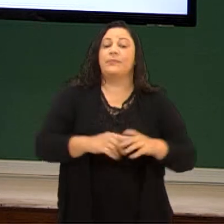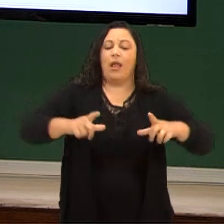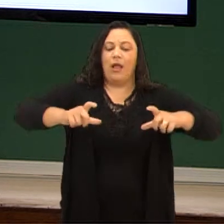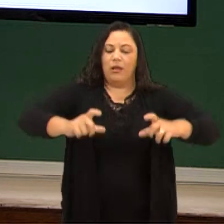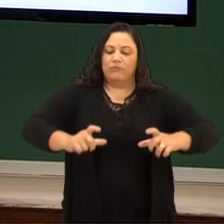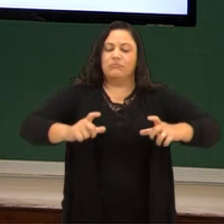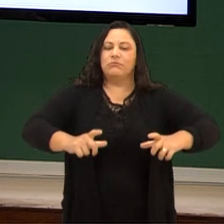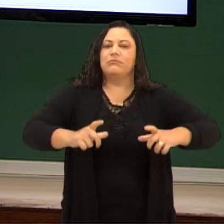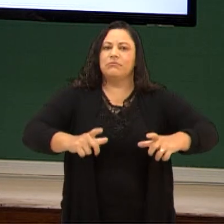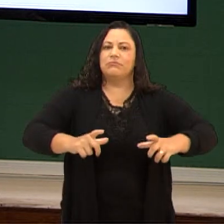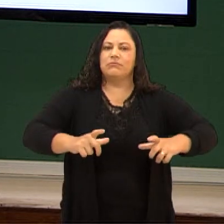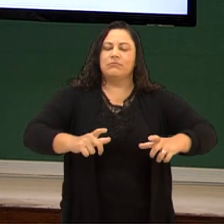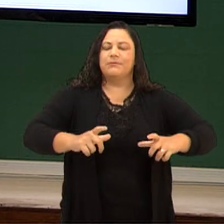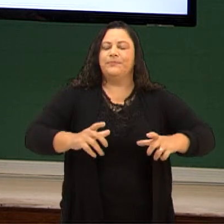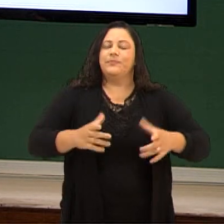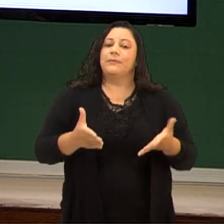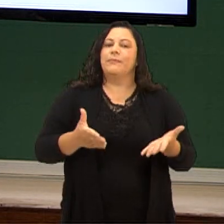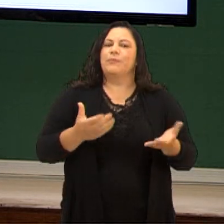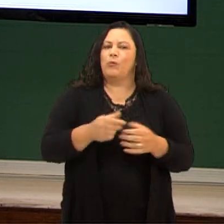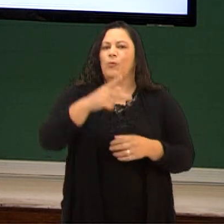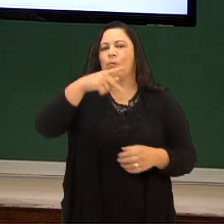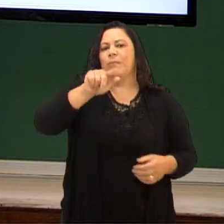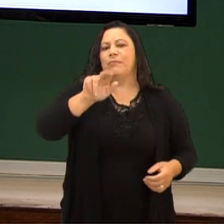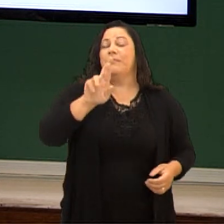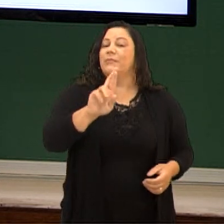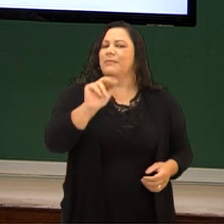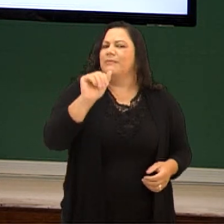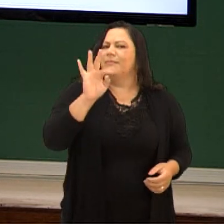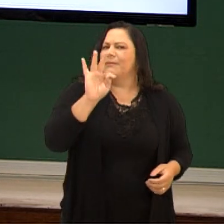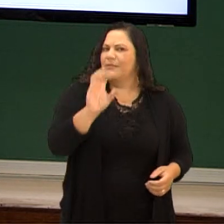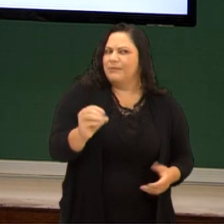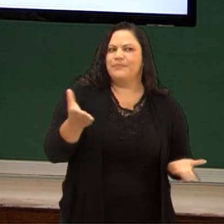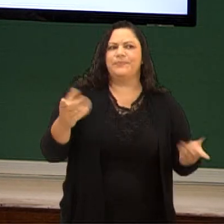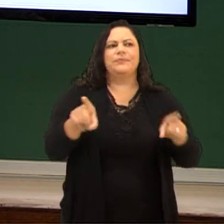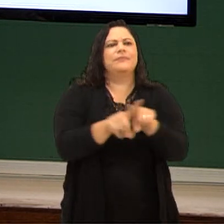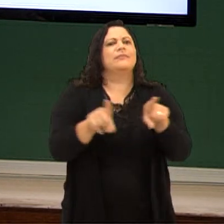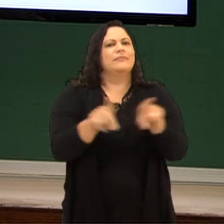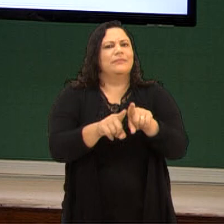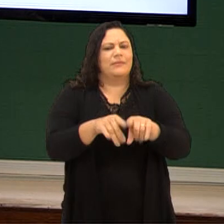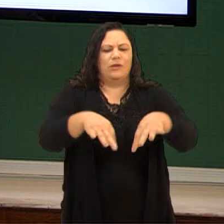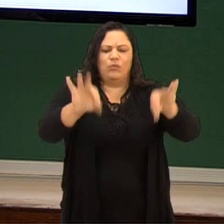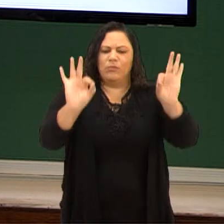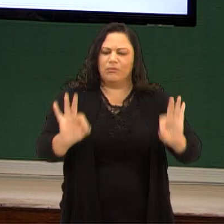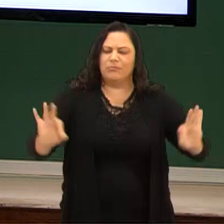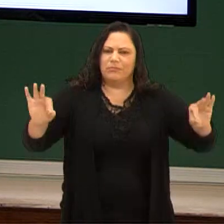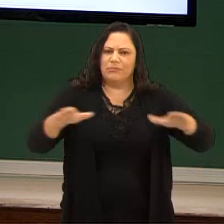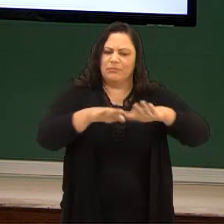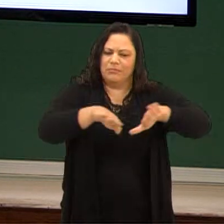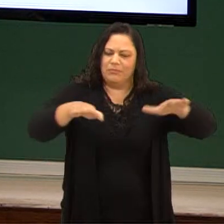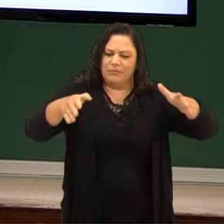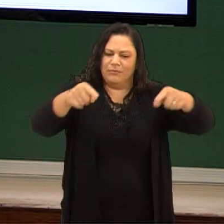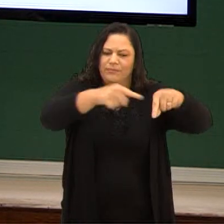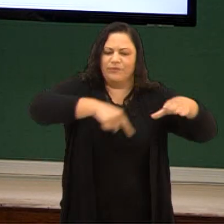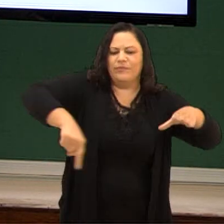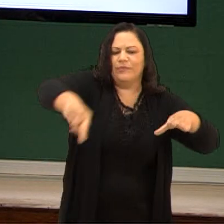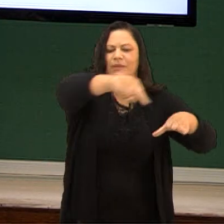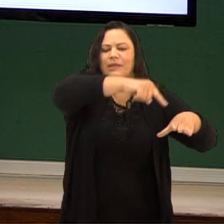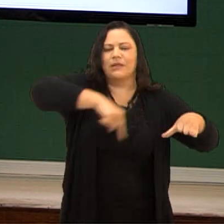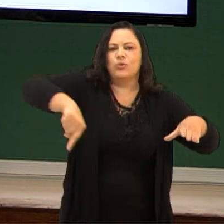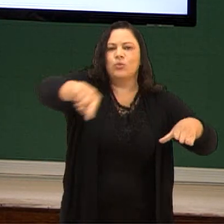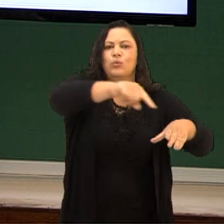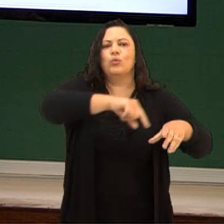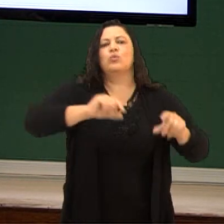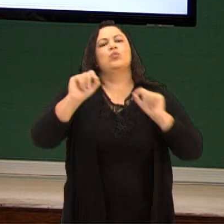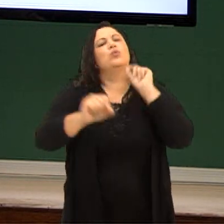nosso almoço, na hora do nosso jantar. E também lembrou de uma toalhinha, de uma mesa, que também tem um objeto circular. Certo? E qual